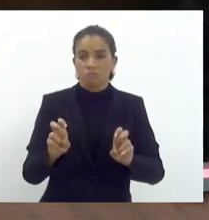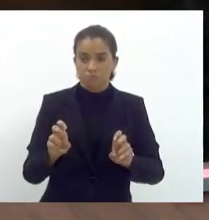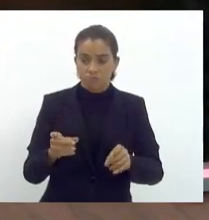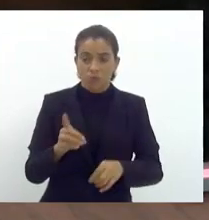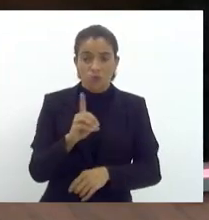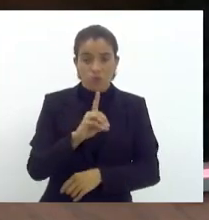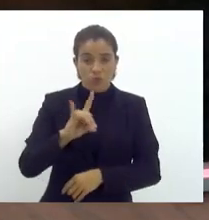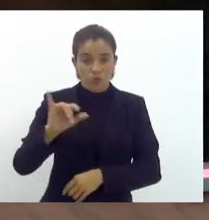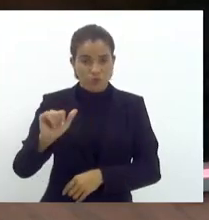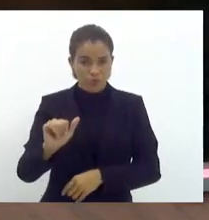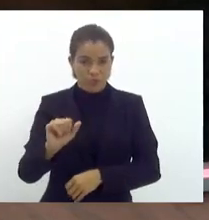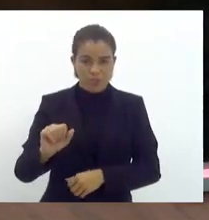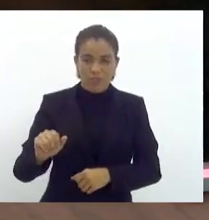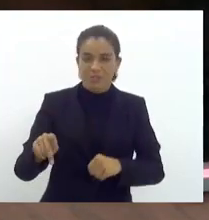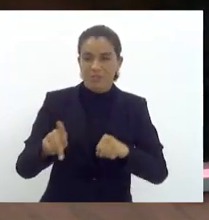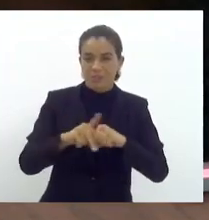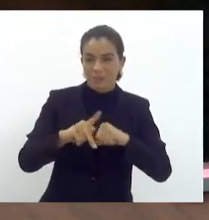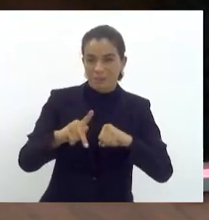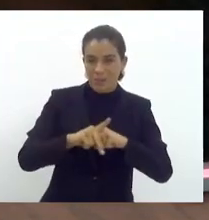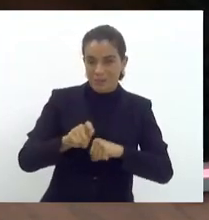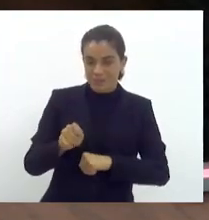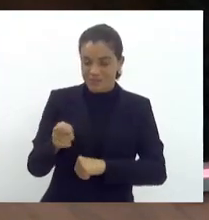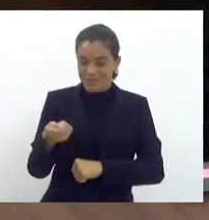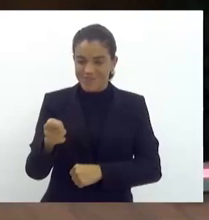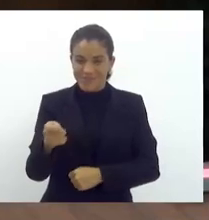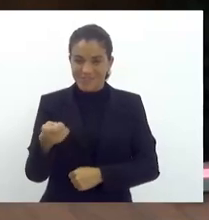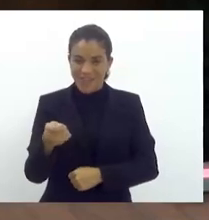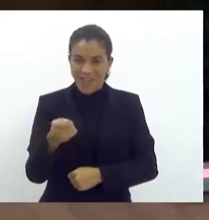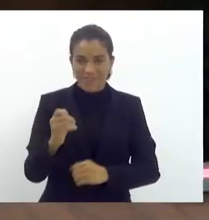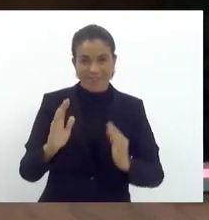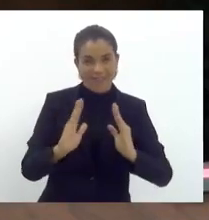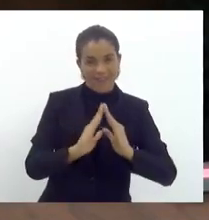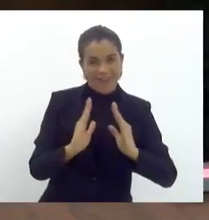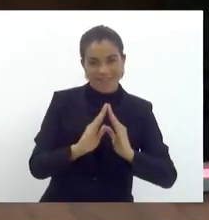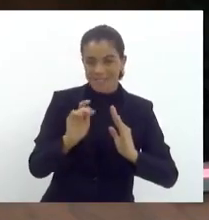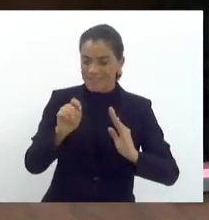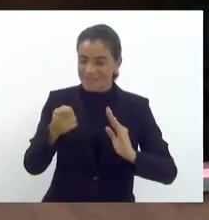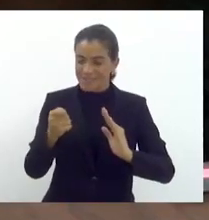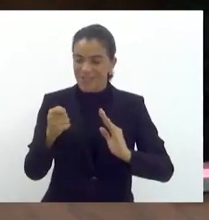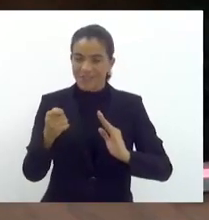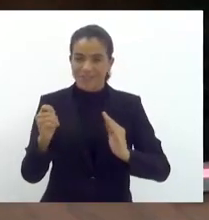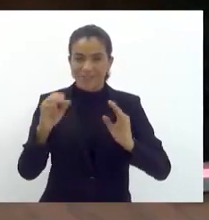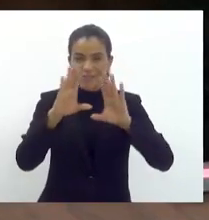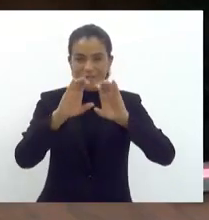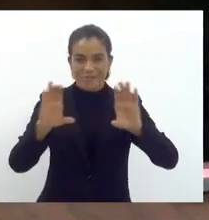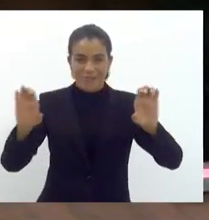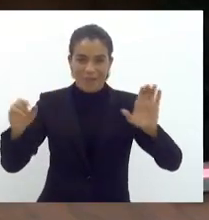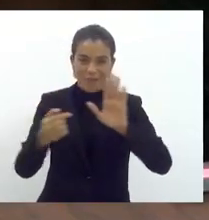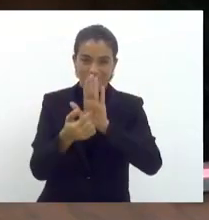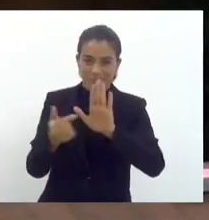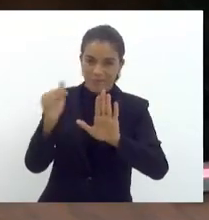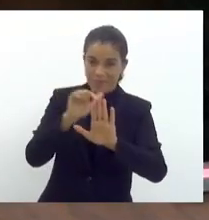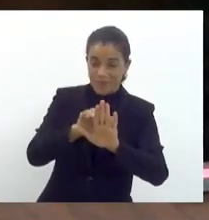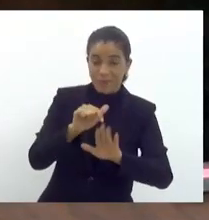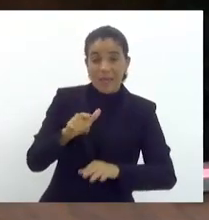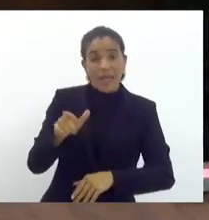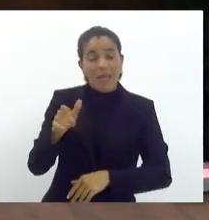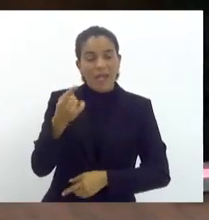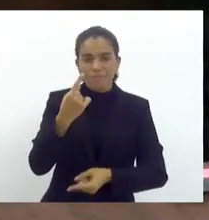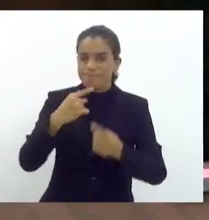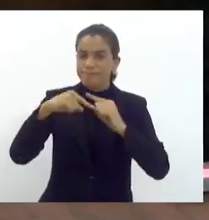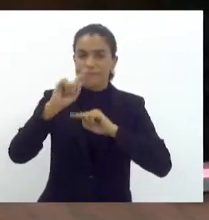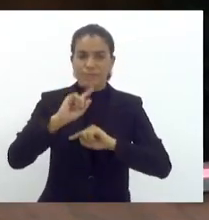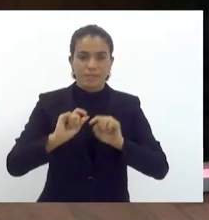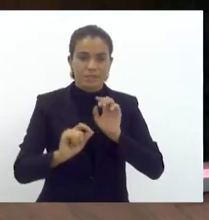dia de São Pedro quem traz as chaves as chaves da Habitação a chave do céu Chico Machado que se recupera da cirurgia